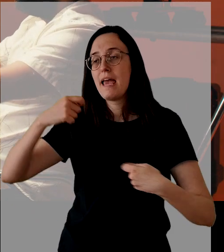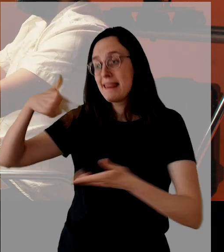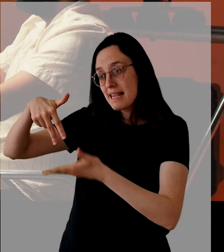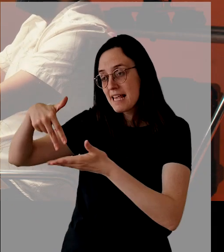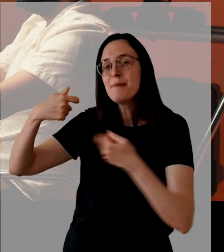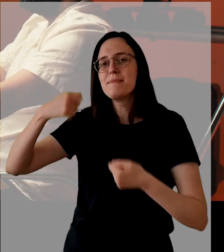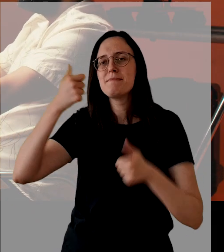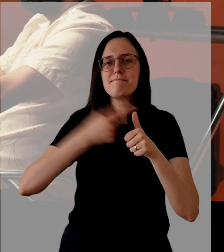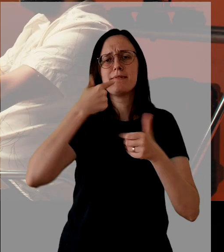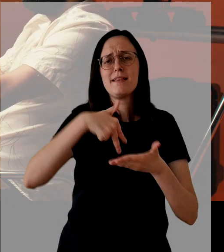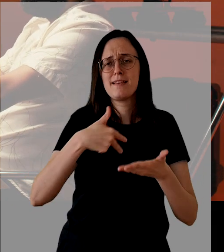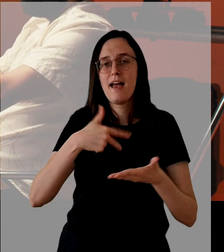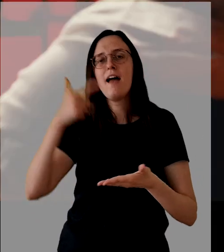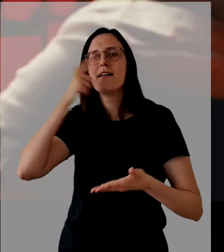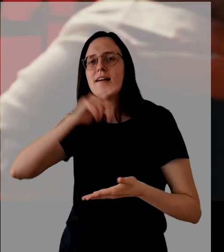isso que eu costumo dizer.